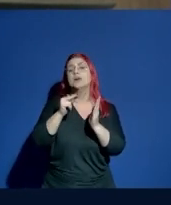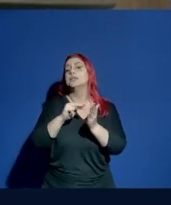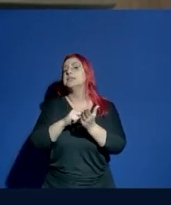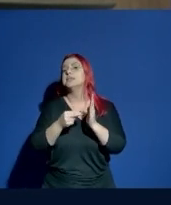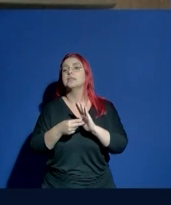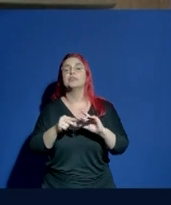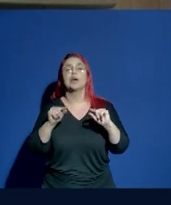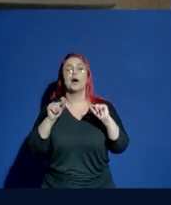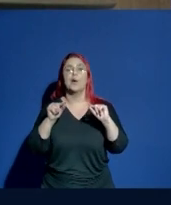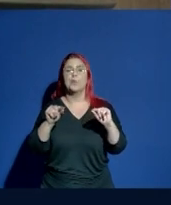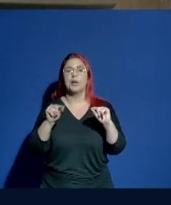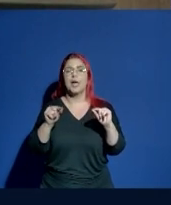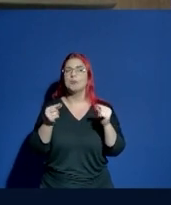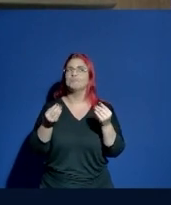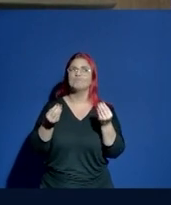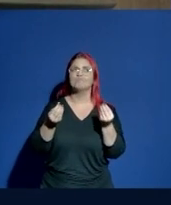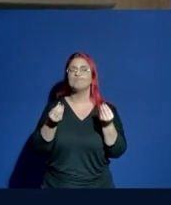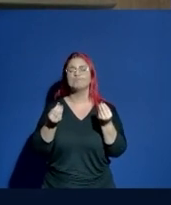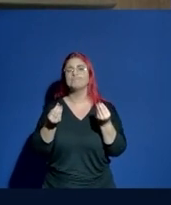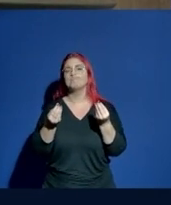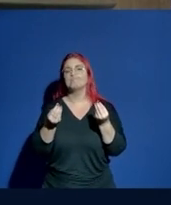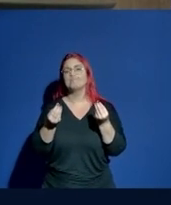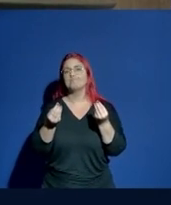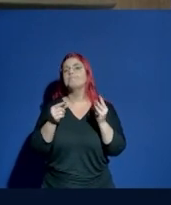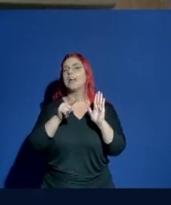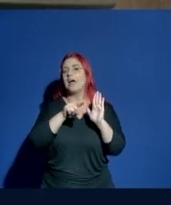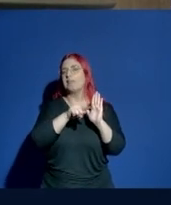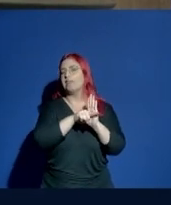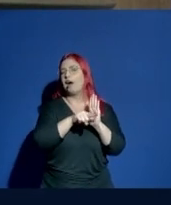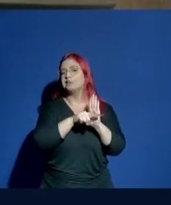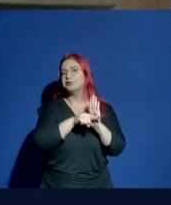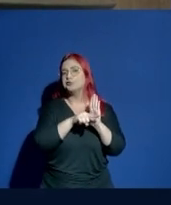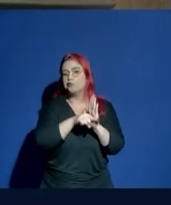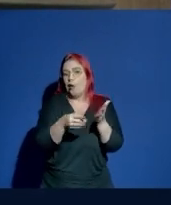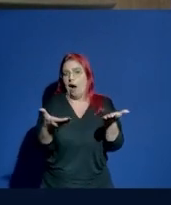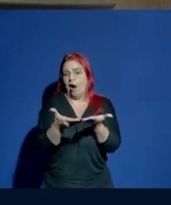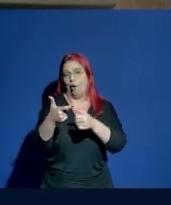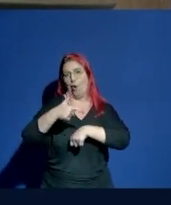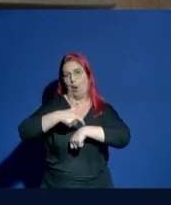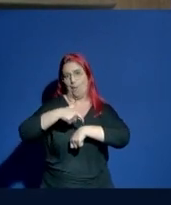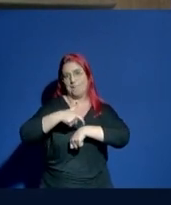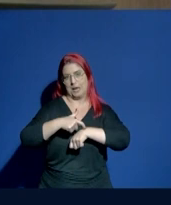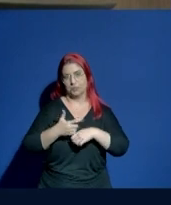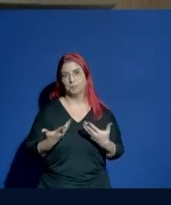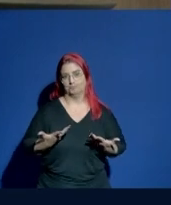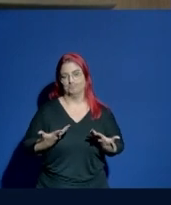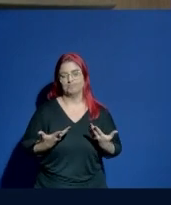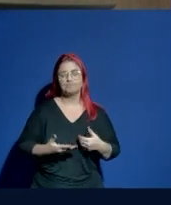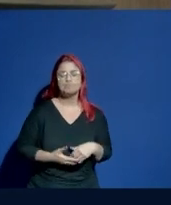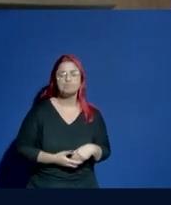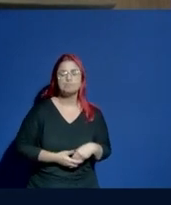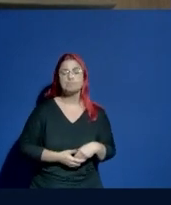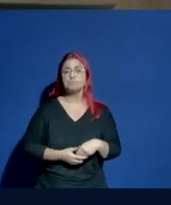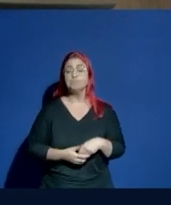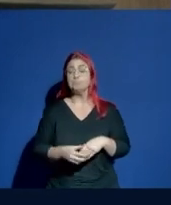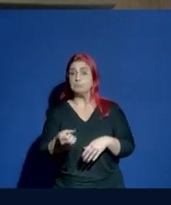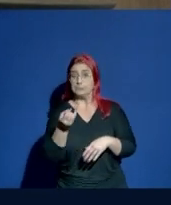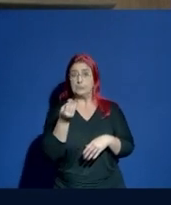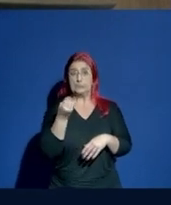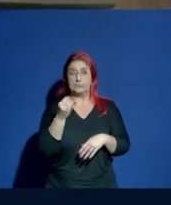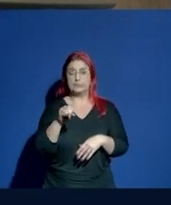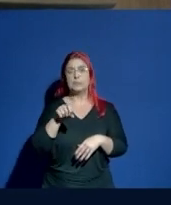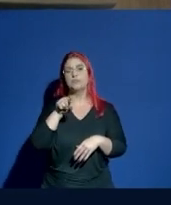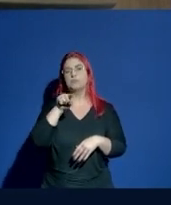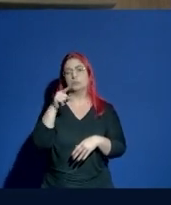uma perspectiva não tão positiva para o setor no momento. Quando você olha com um pouco mais